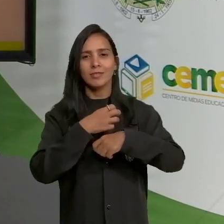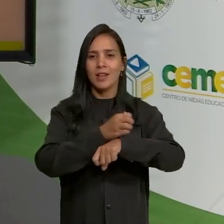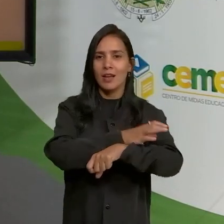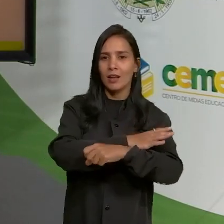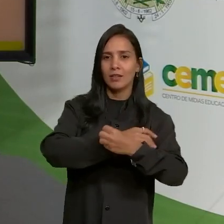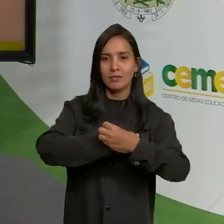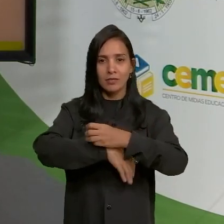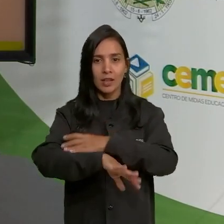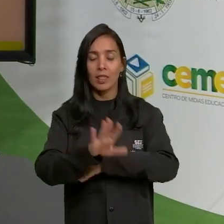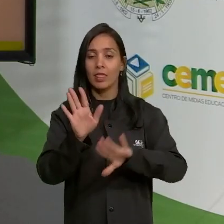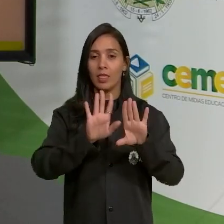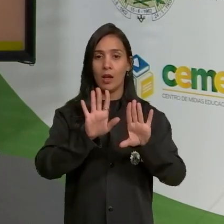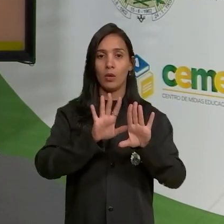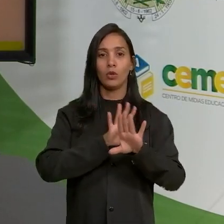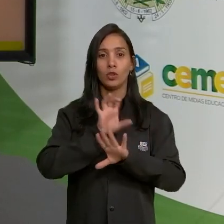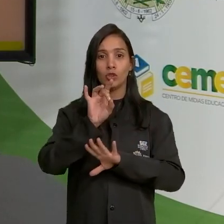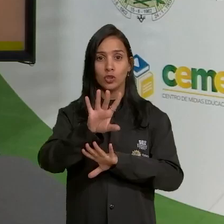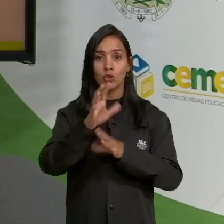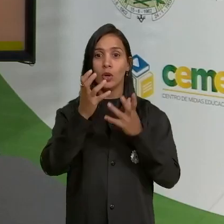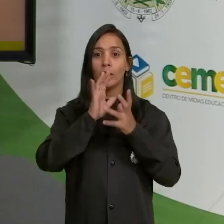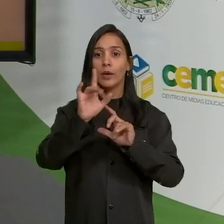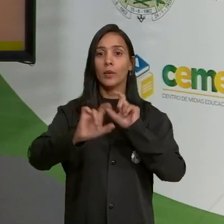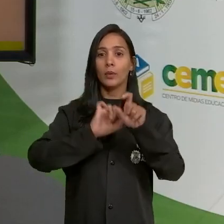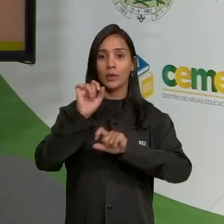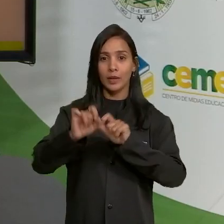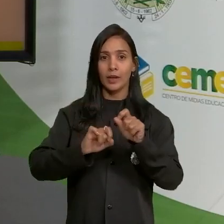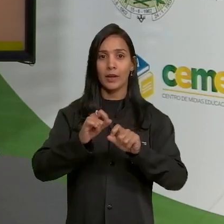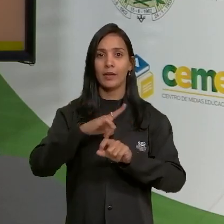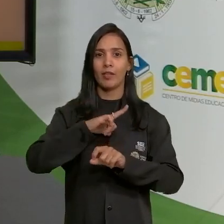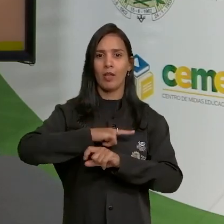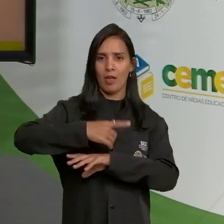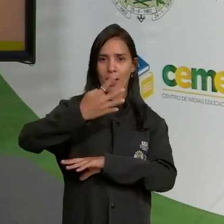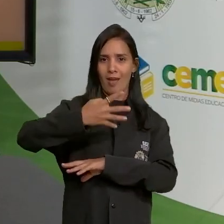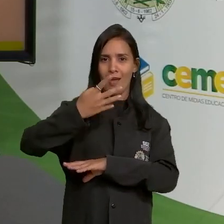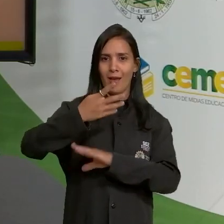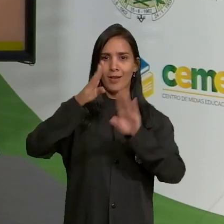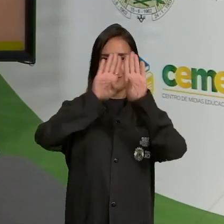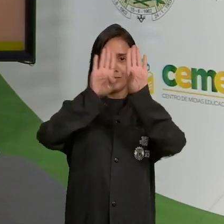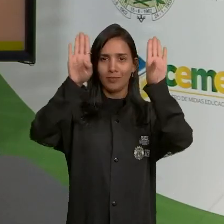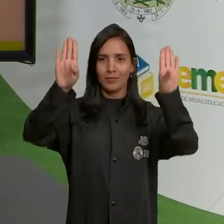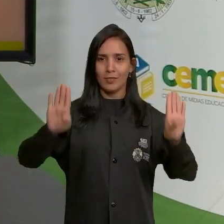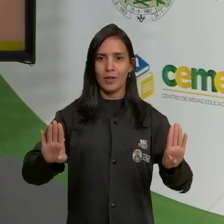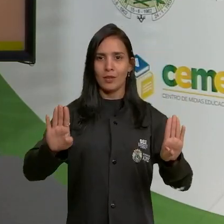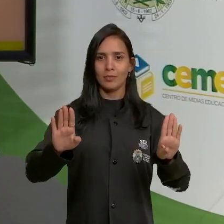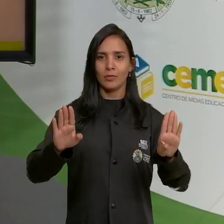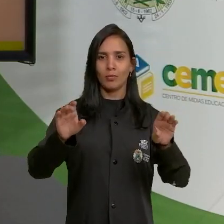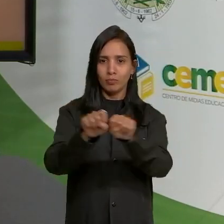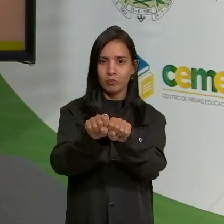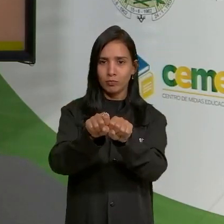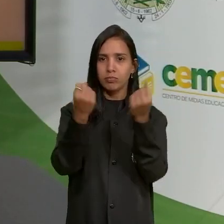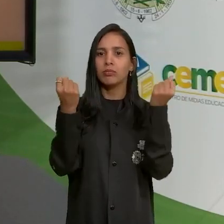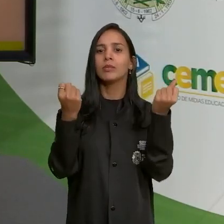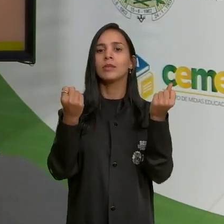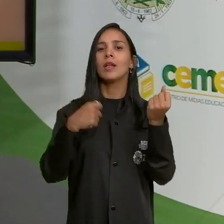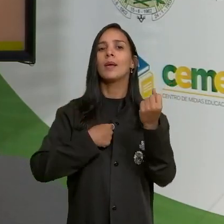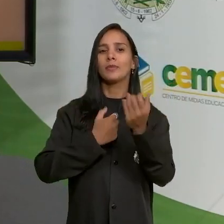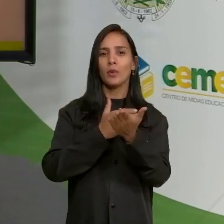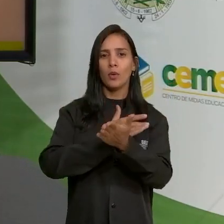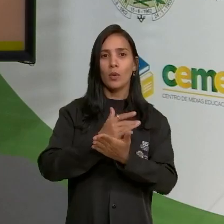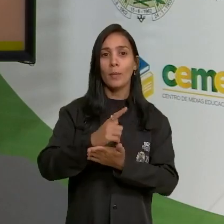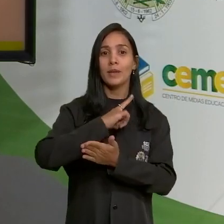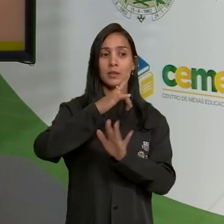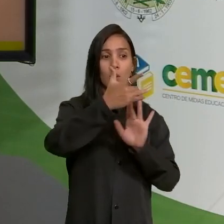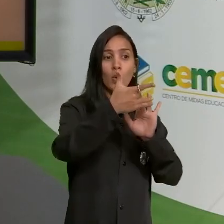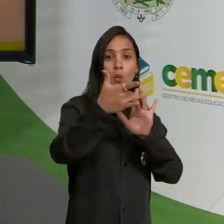uma ruptura da quarta parede, que é essa parede que se criou lá no teatro aristotélico, essa